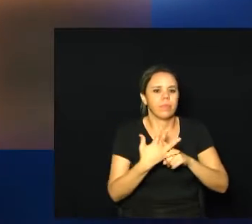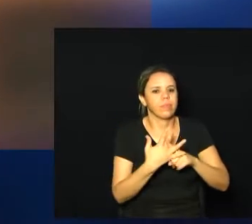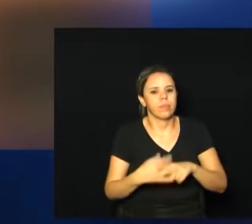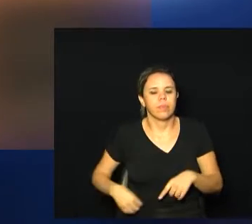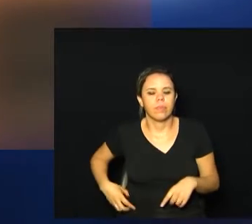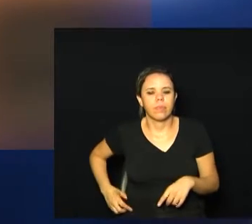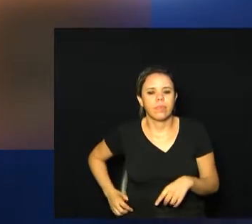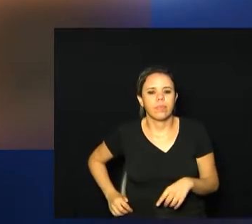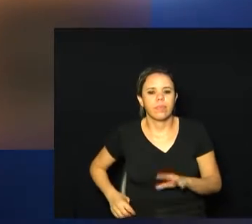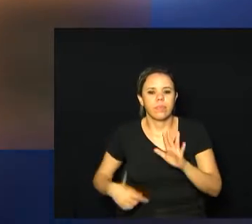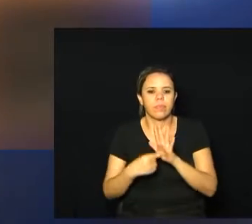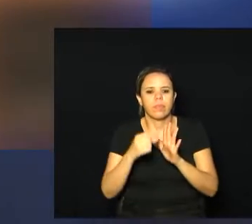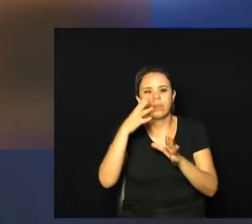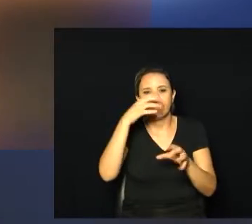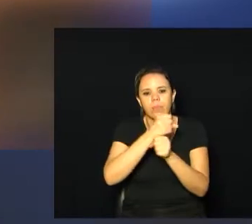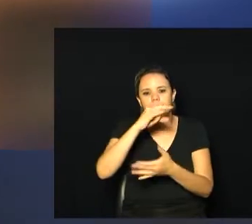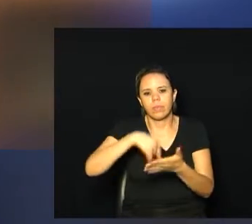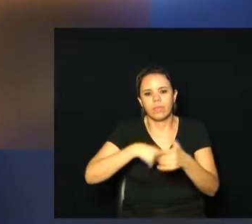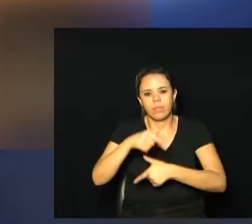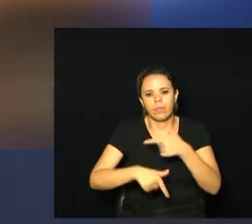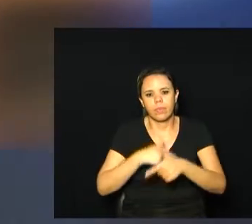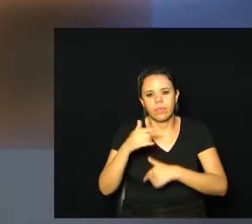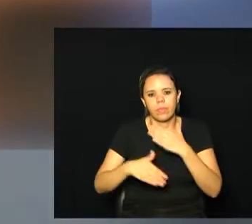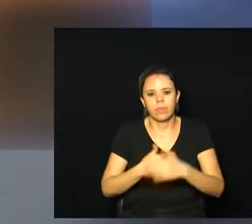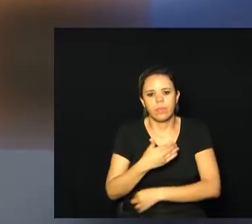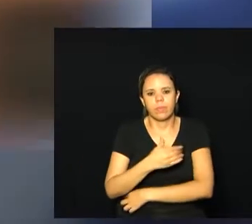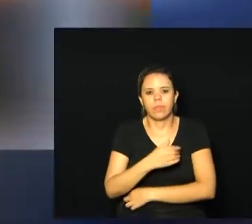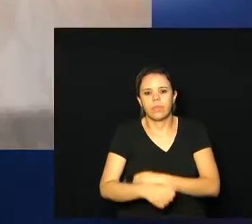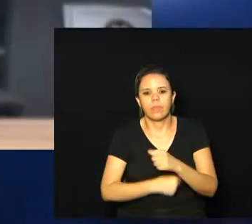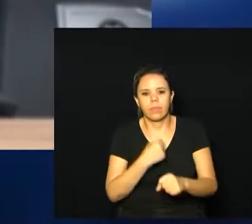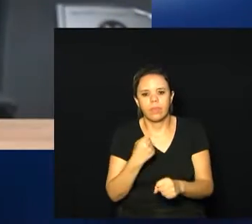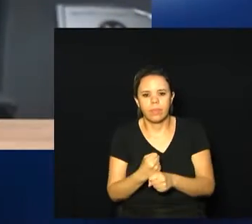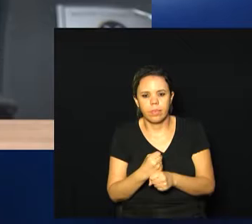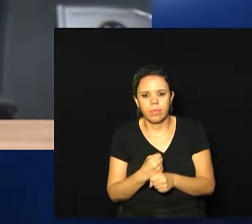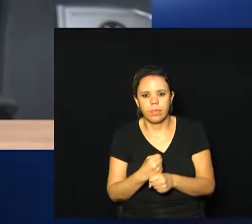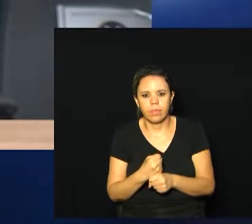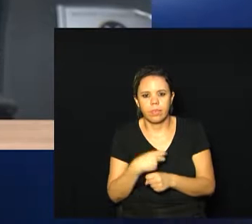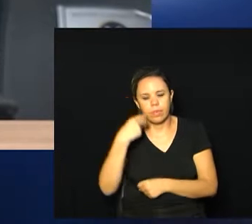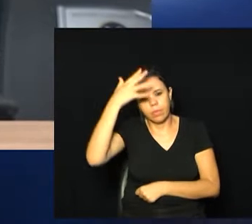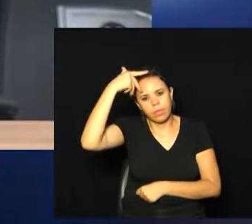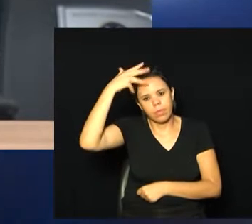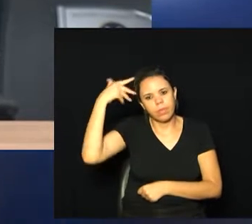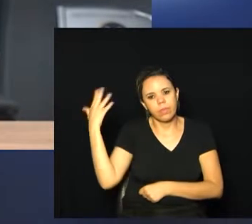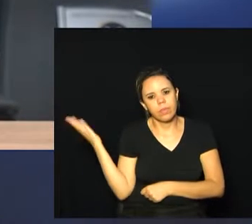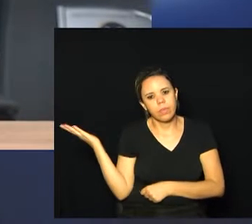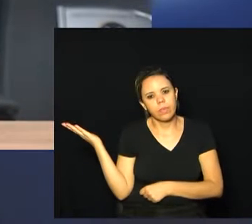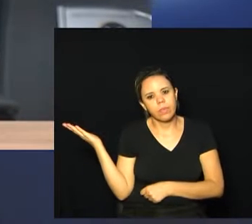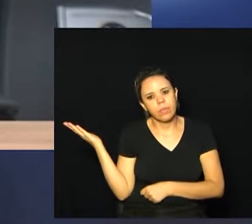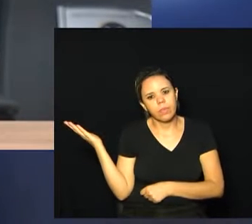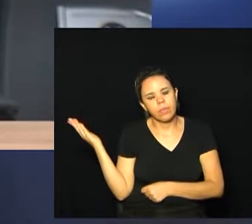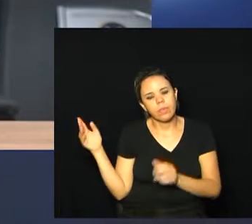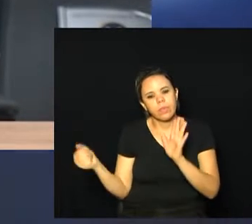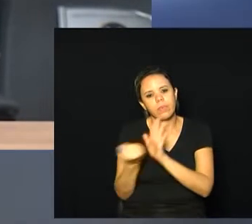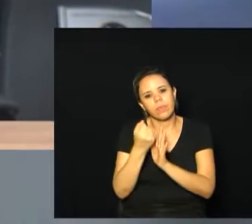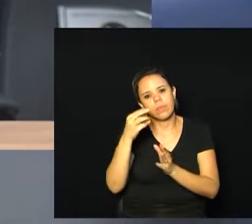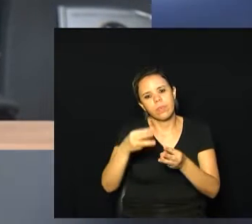Câmara, apresenta relatório sobre o trabalho desenvolvido neste ano. E vereador Rodrigo da Farmadic